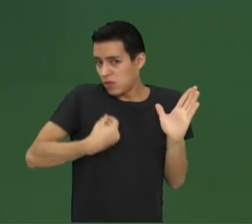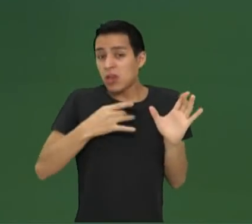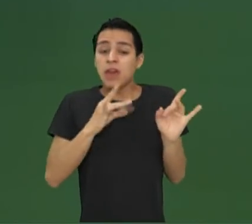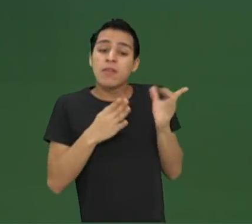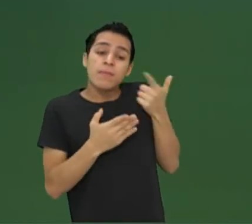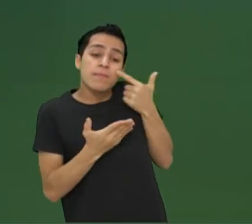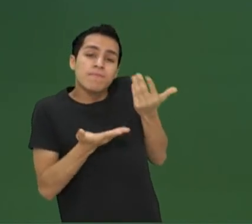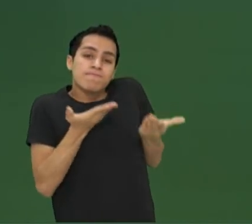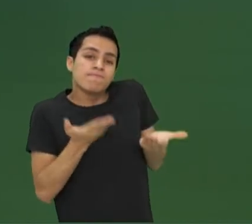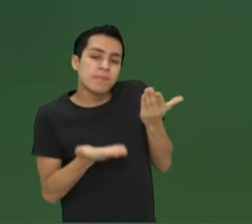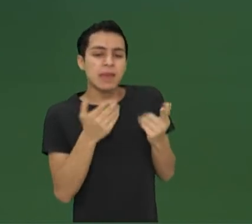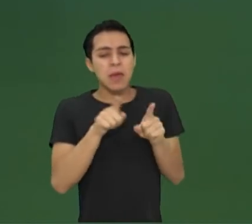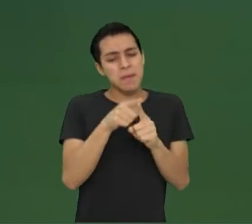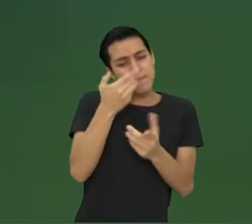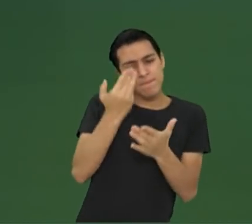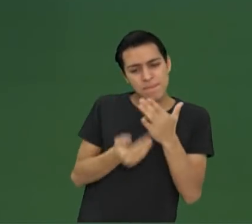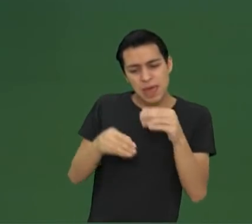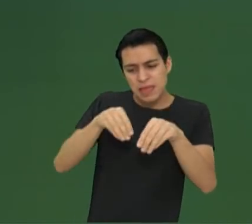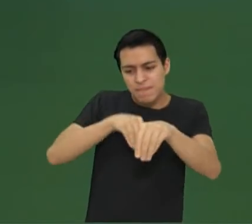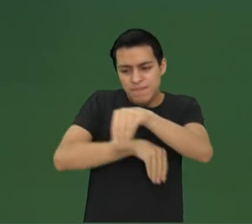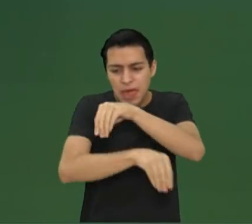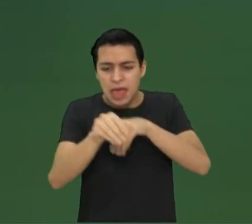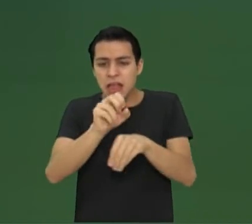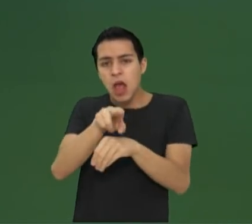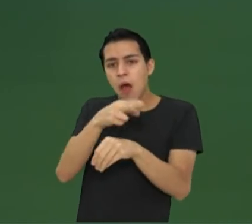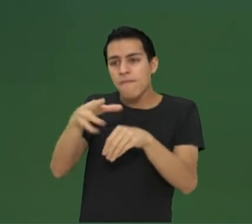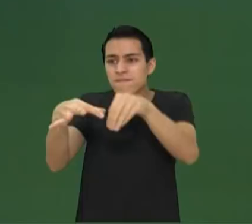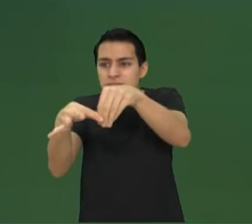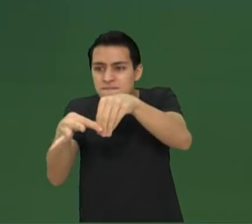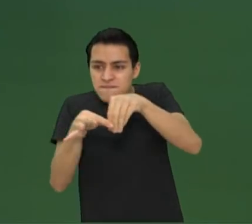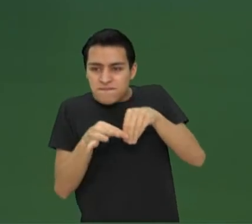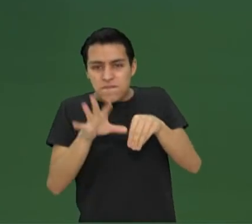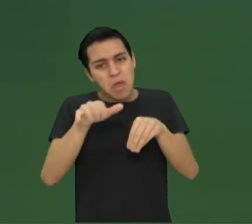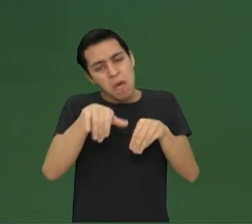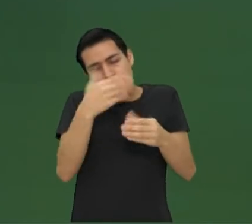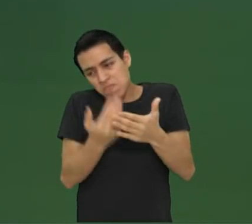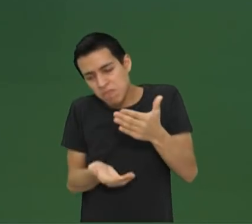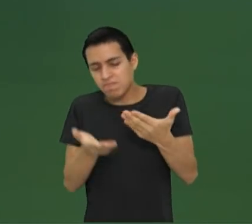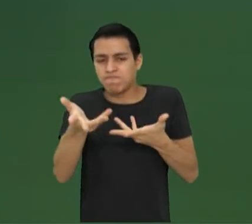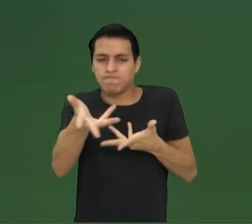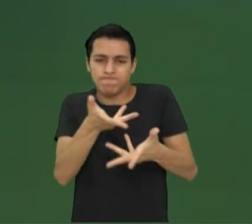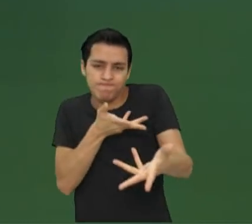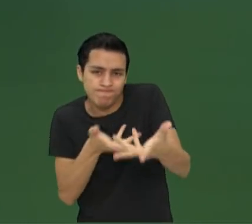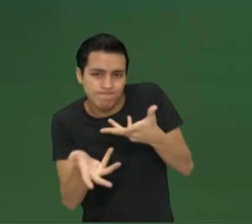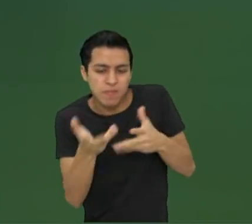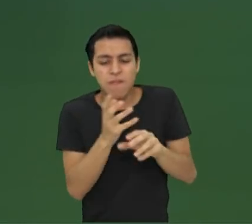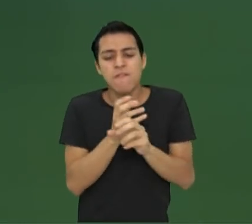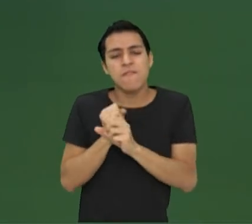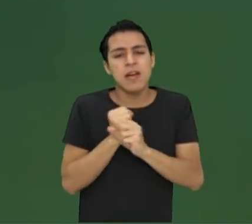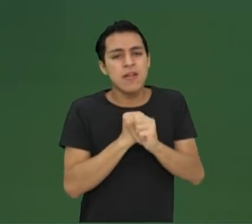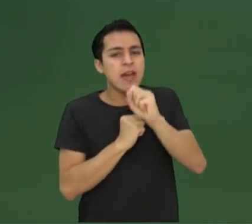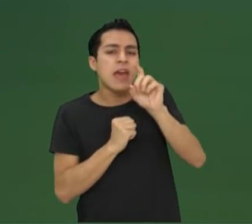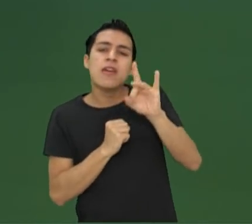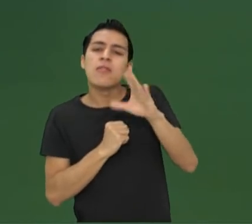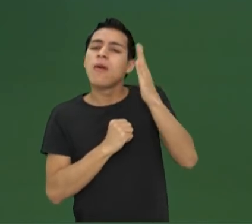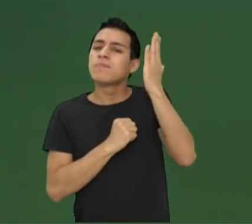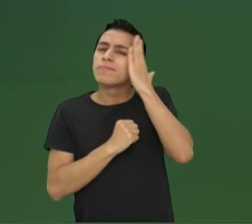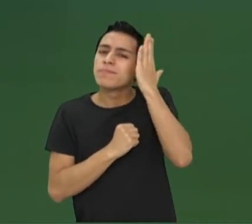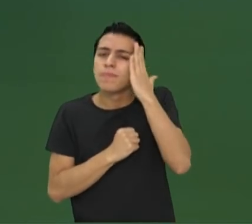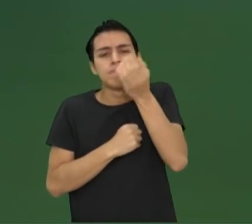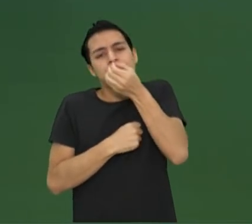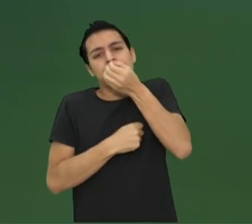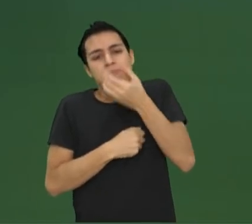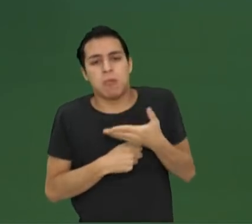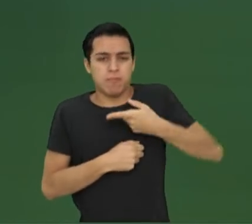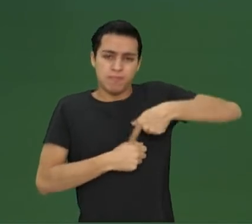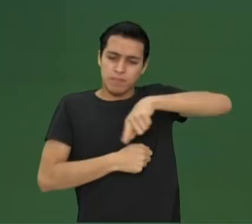vitória ou derrota, mas sim para ganha ou perca da peça, né? Então, o valor relativo é importante sim a gente saber